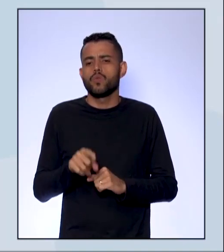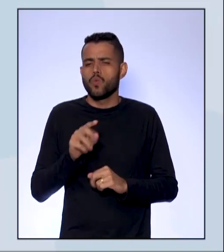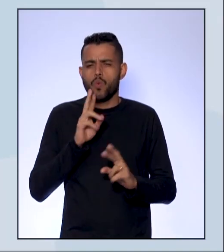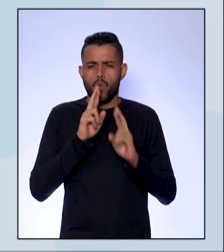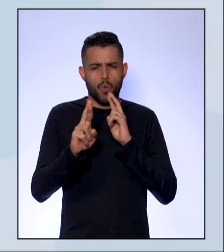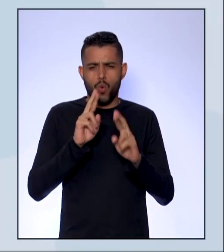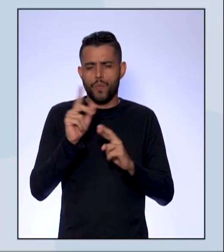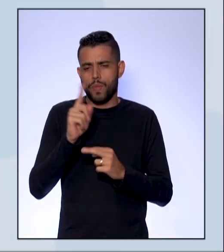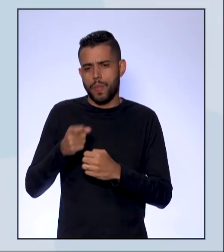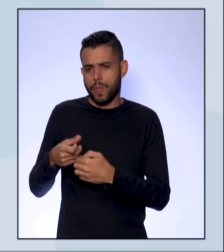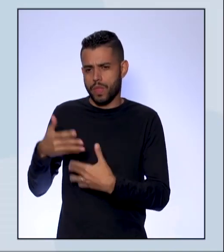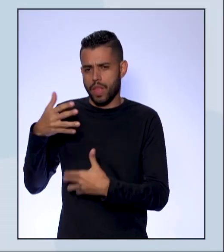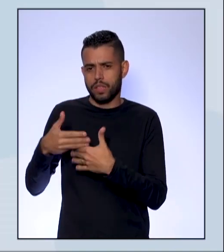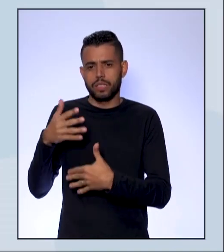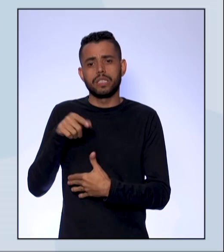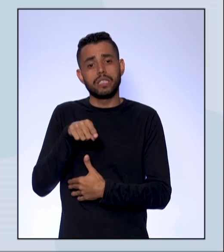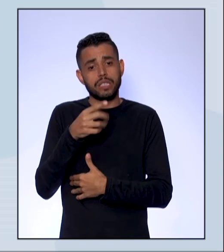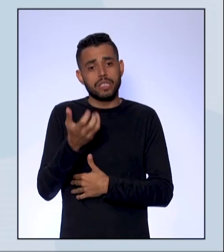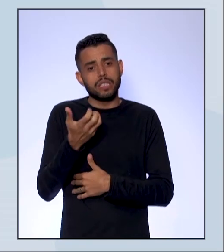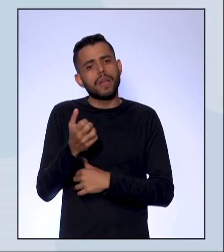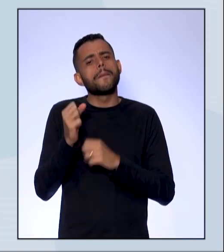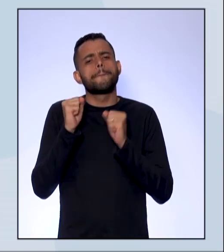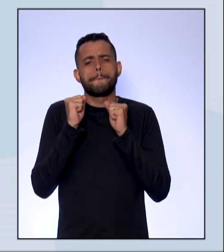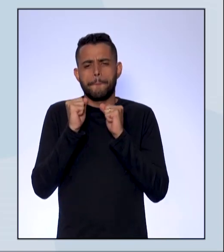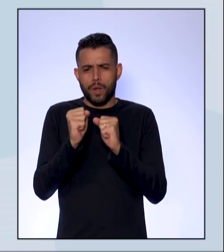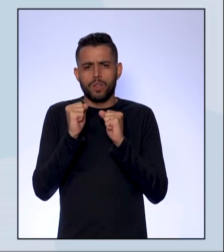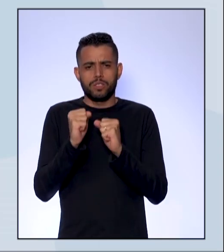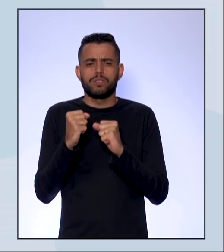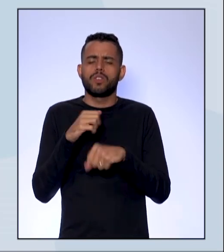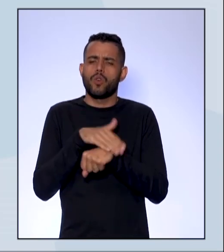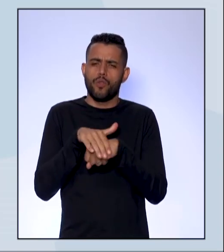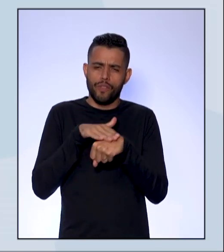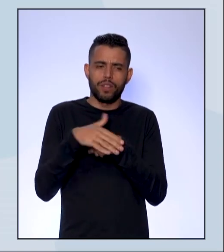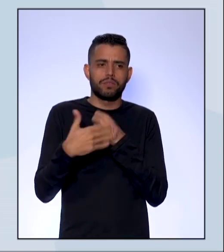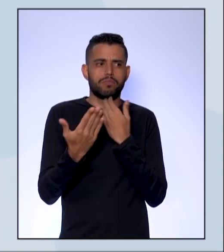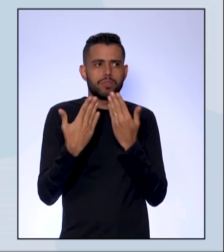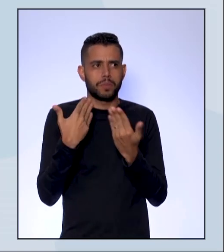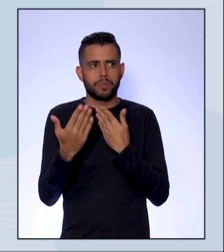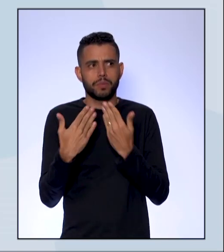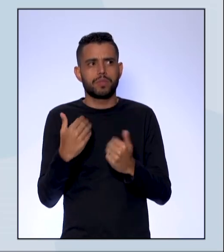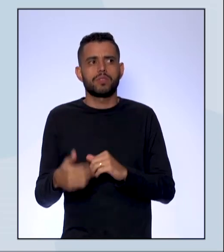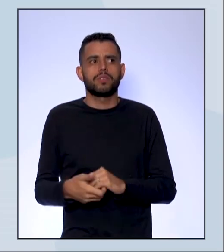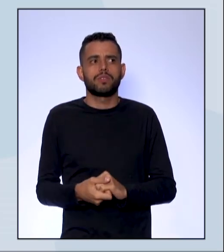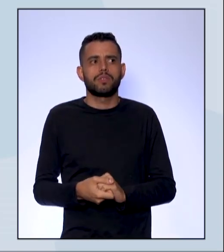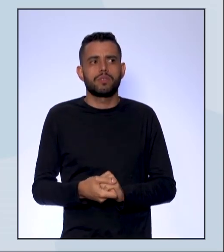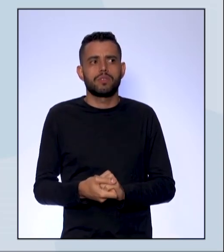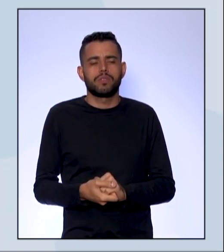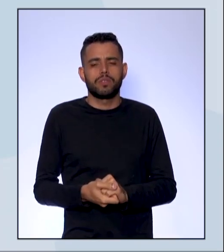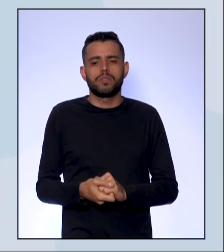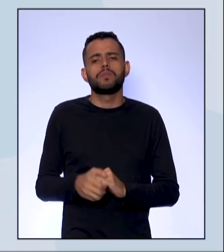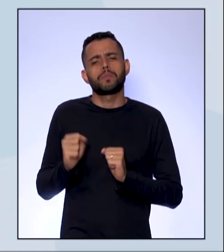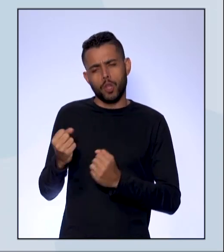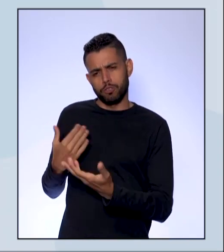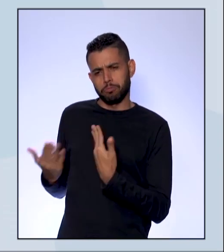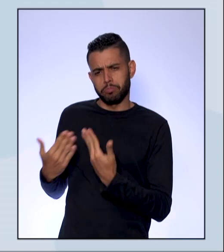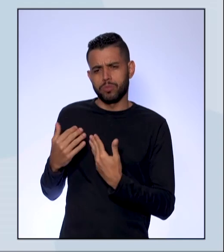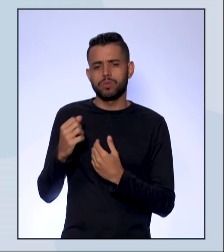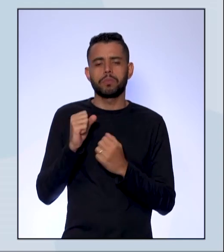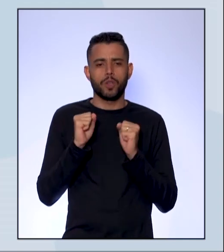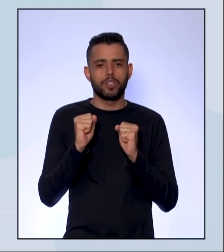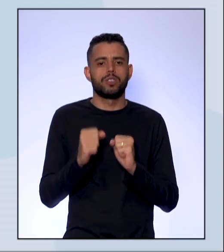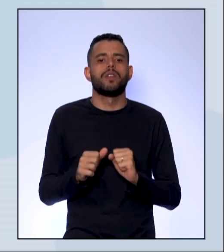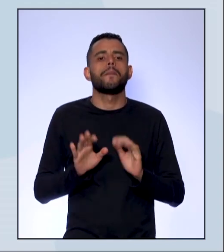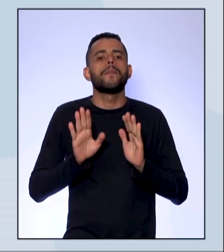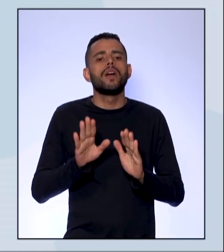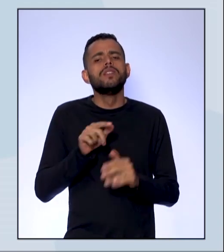responderem no chat. Claro, se vocês quiserem, por favor, conversem aqui, façam essa interação. Mas é para